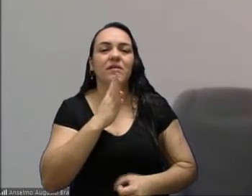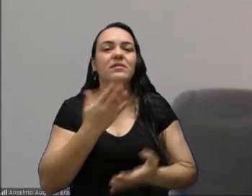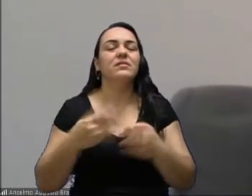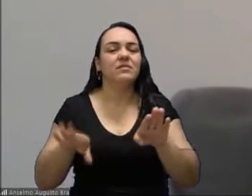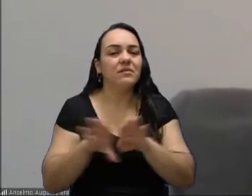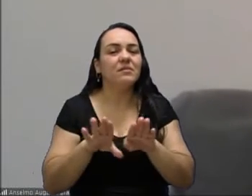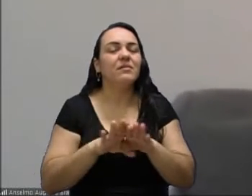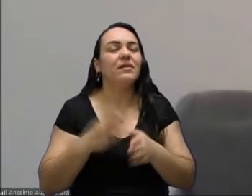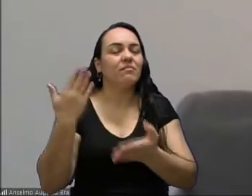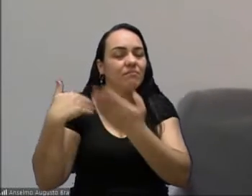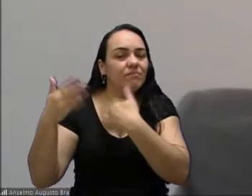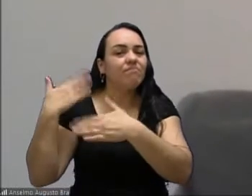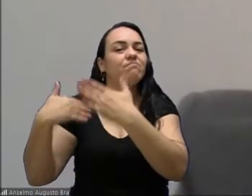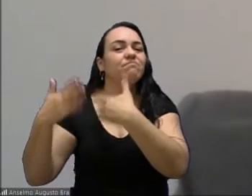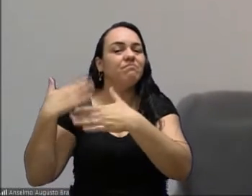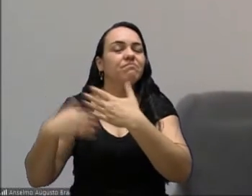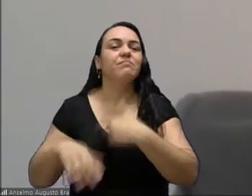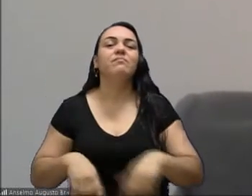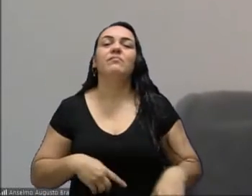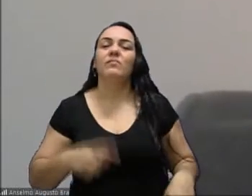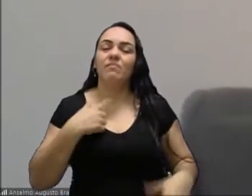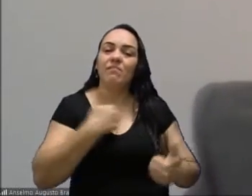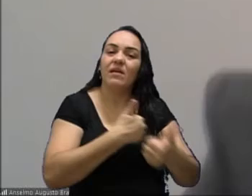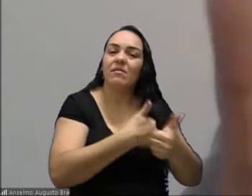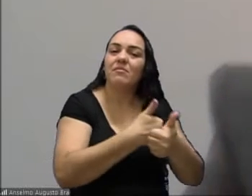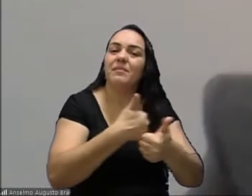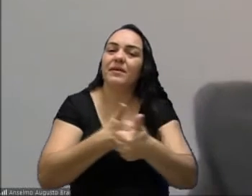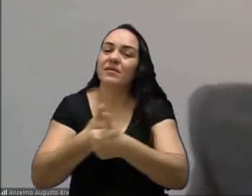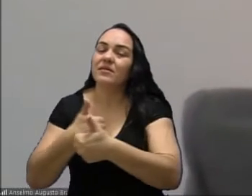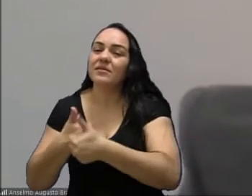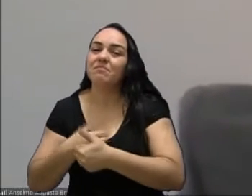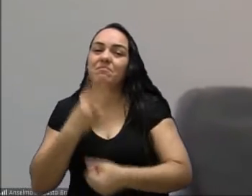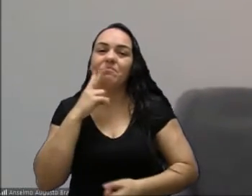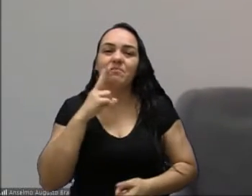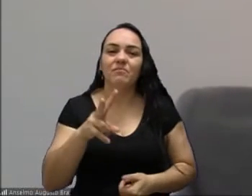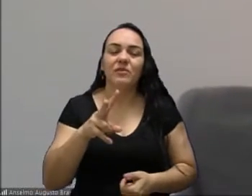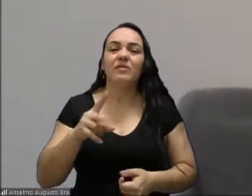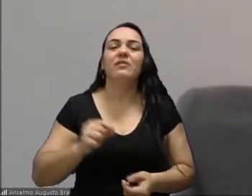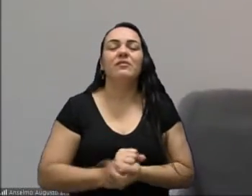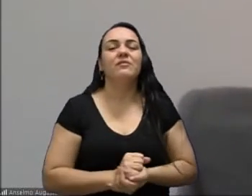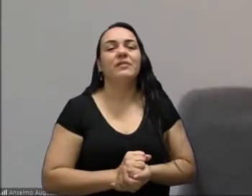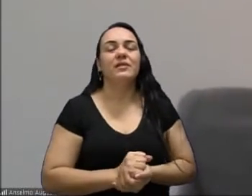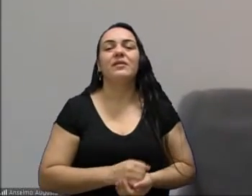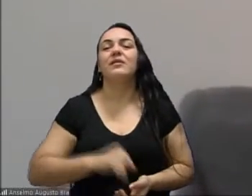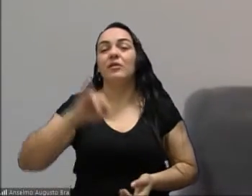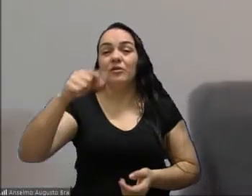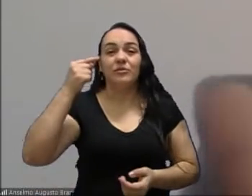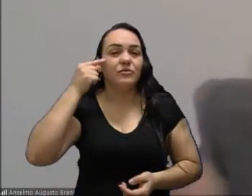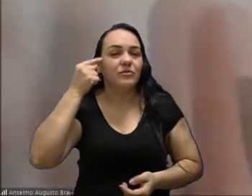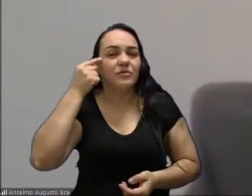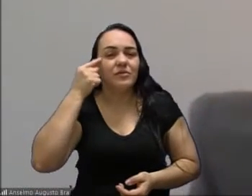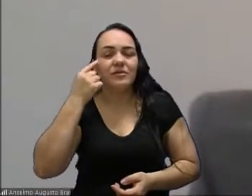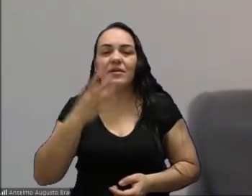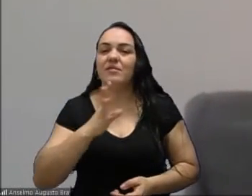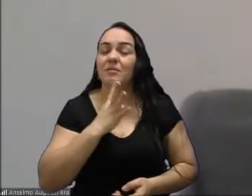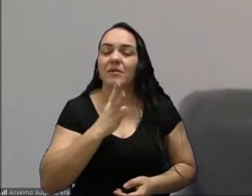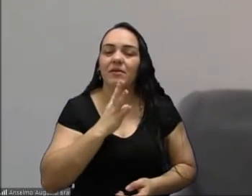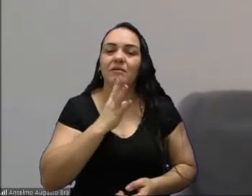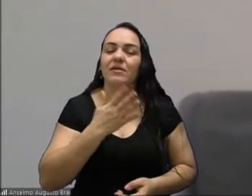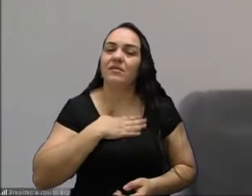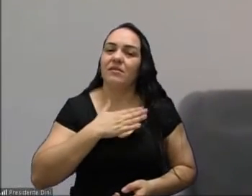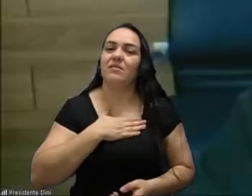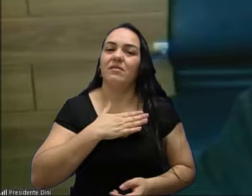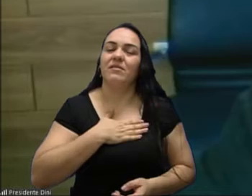outros vereadores aí que eu tenho uma proximidade maior, né, vendo aqui o querido vereador João Donizete, também é um respeito.